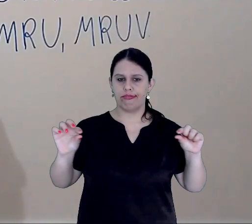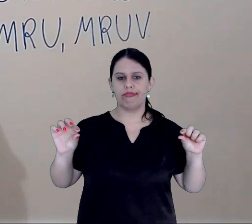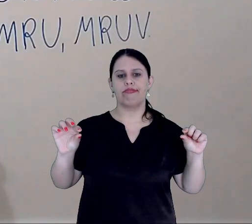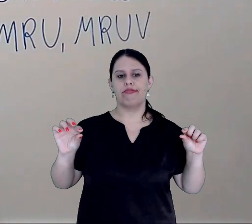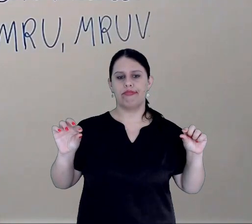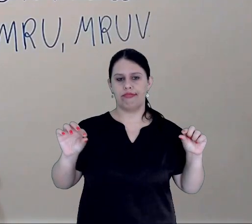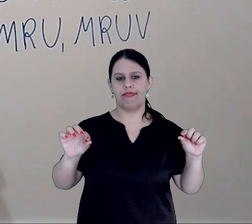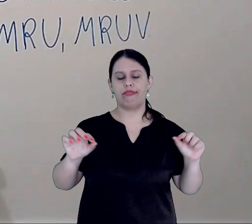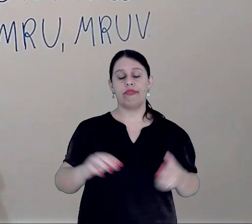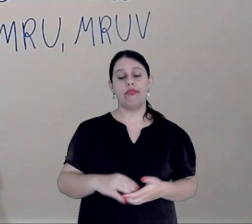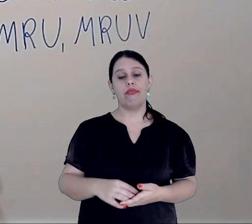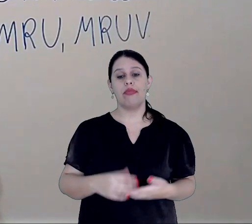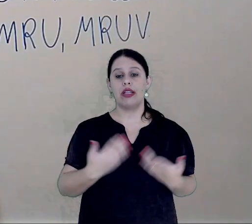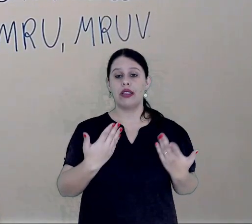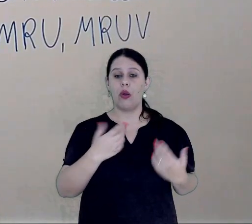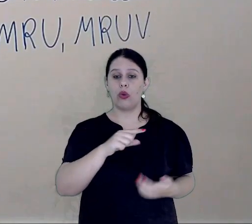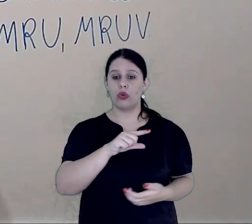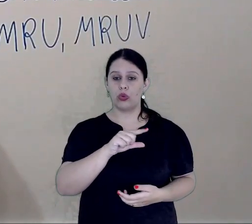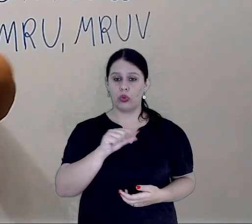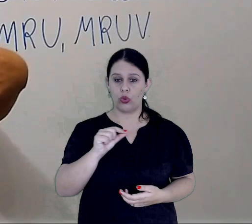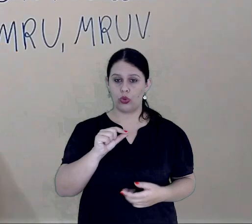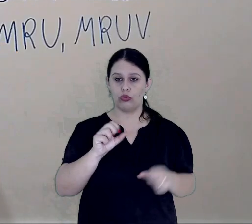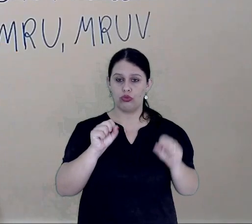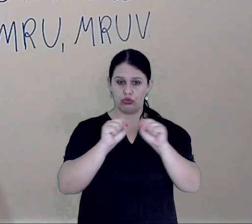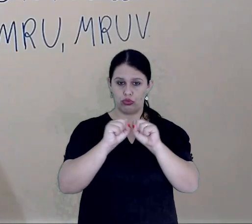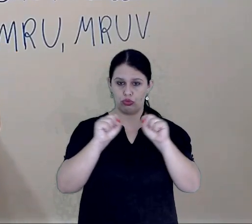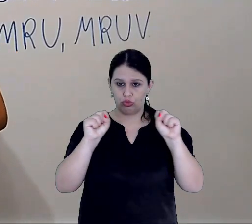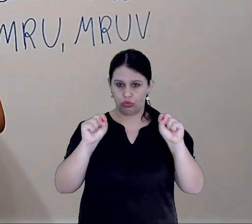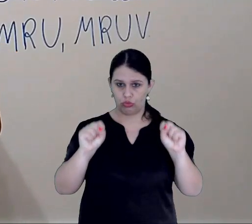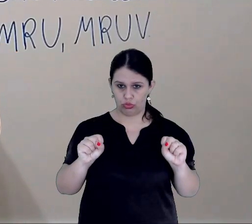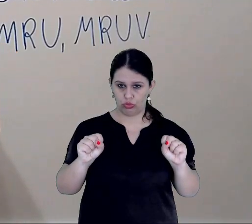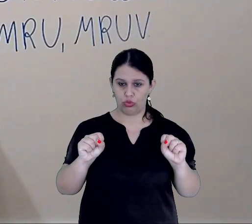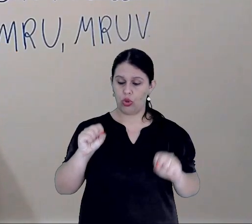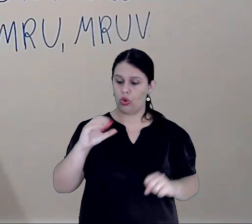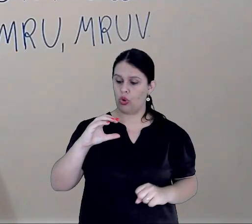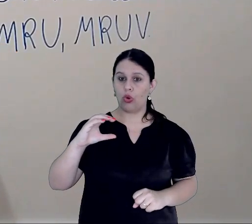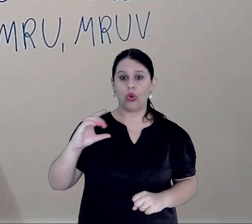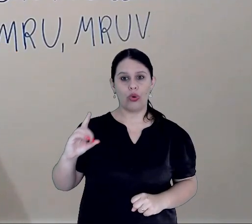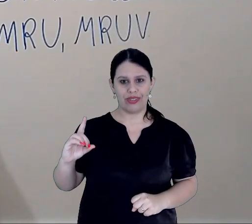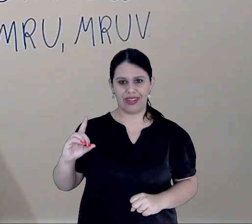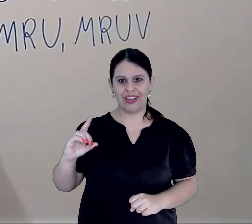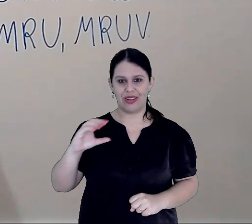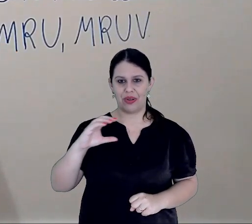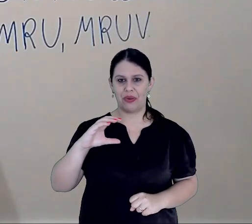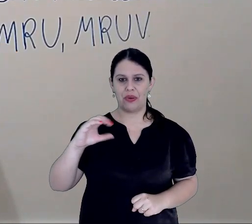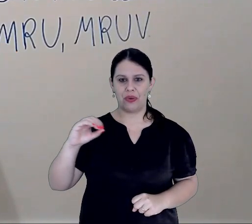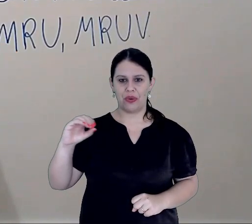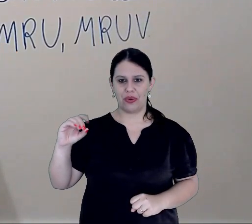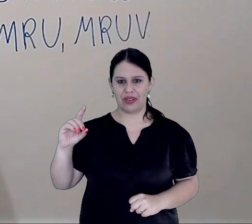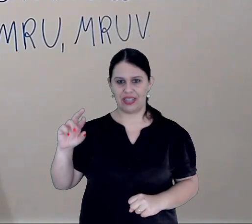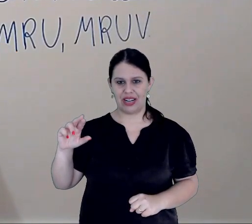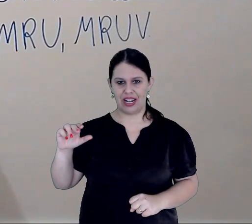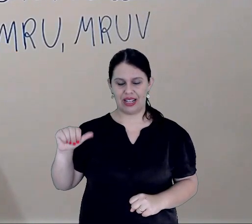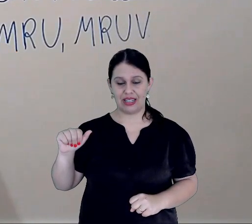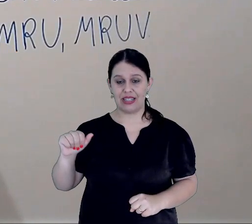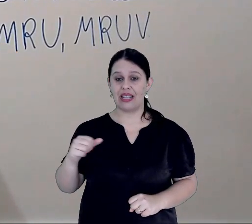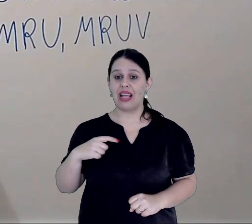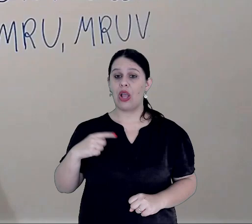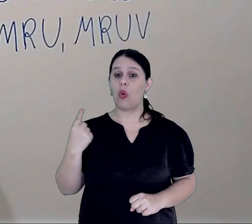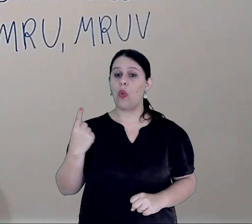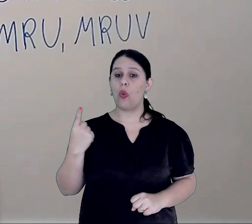em que todos os nossos vetores estão ao longo da mesma direção Ou seja, eles são colineares